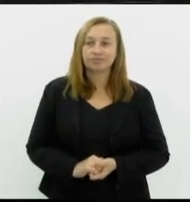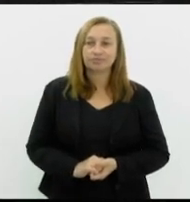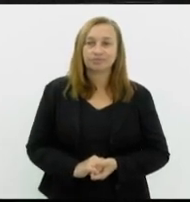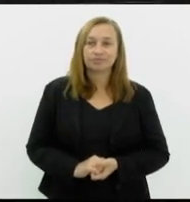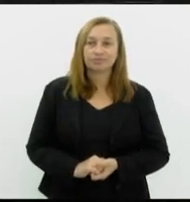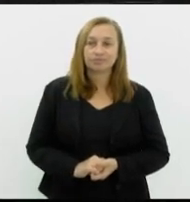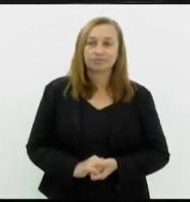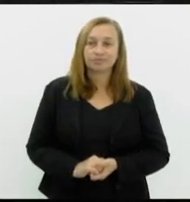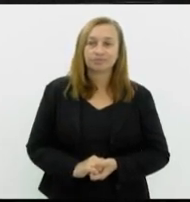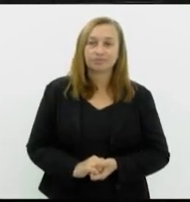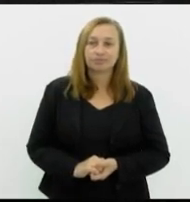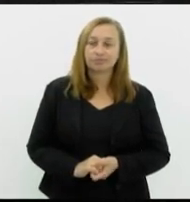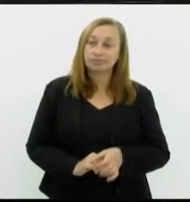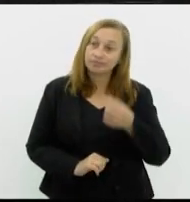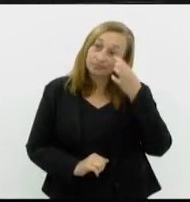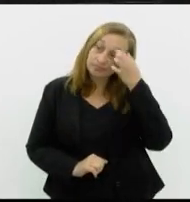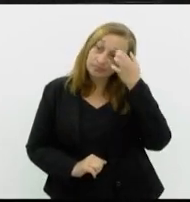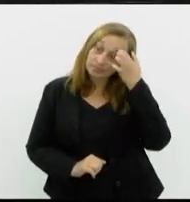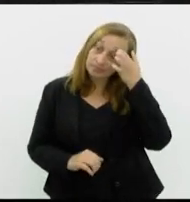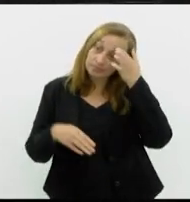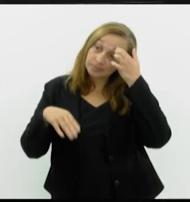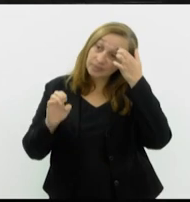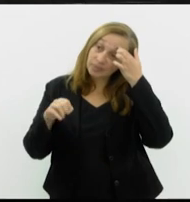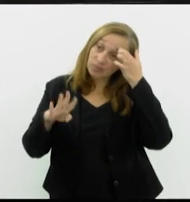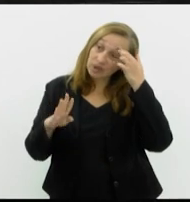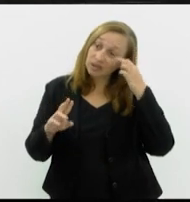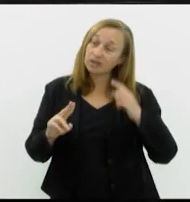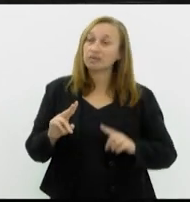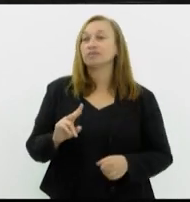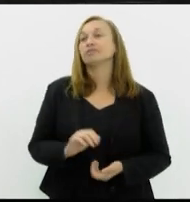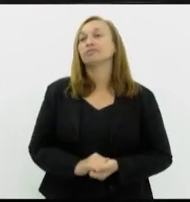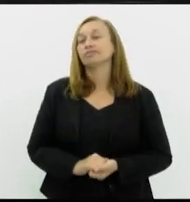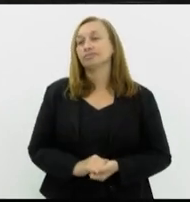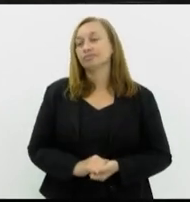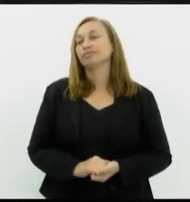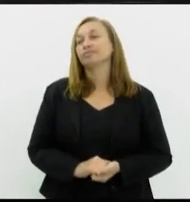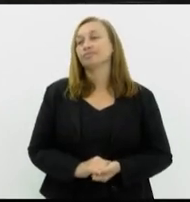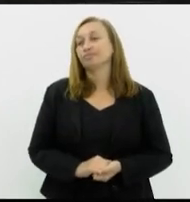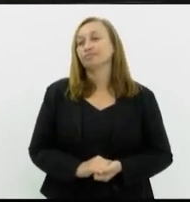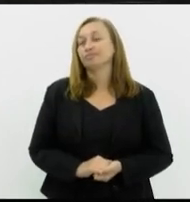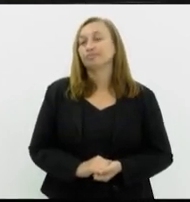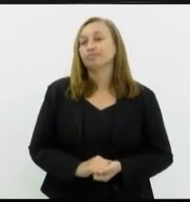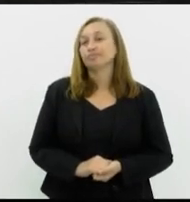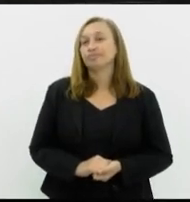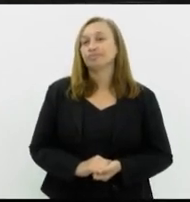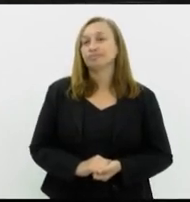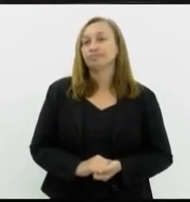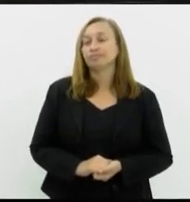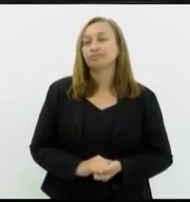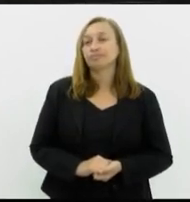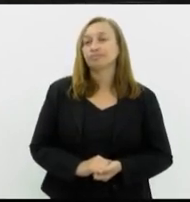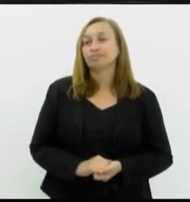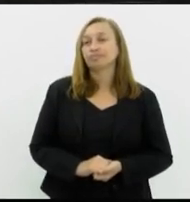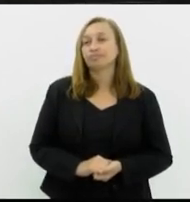dublê de mamãe, né? Dublê de mamãe, eu queria